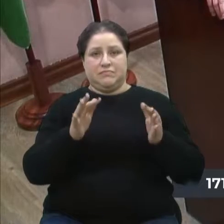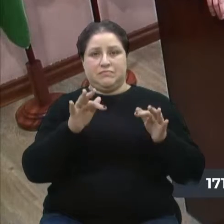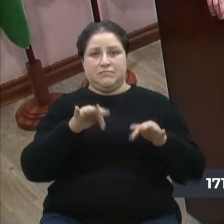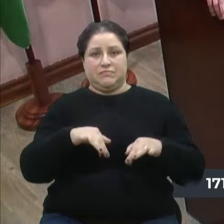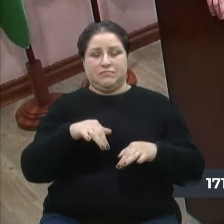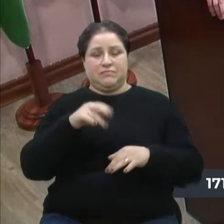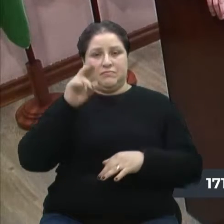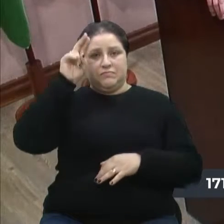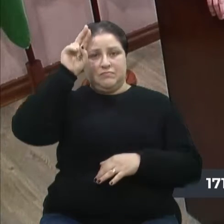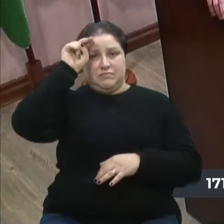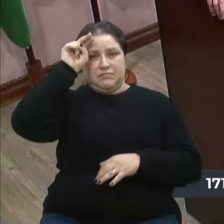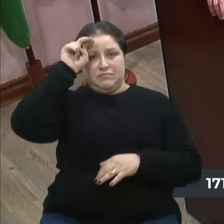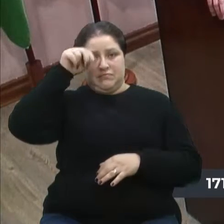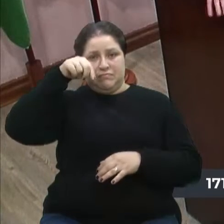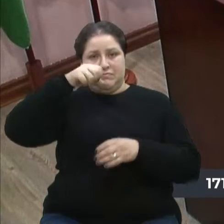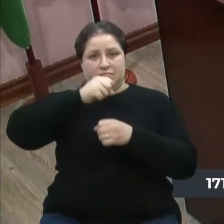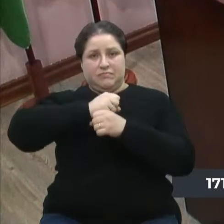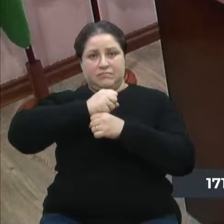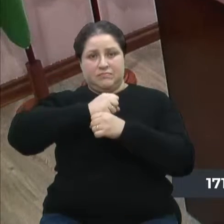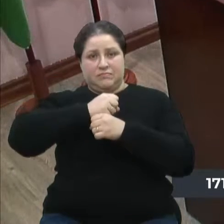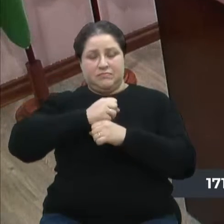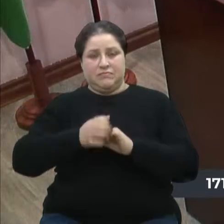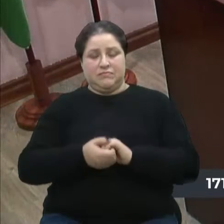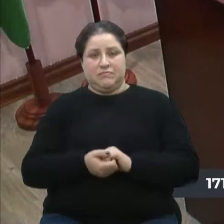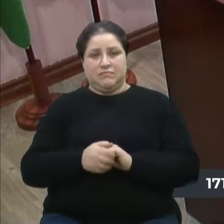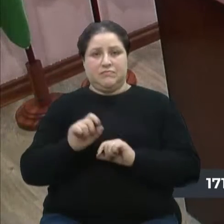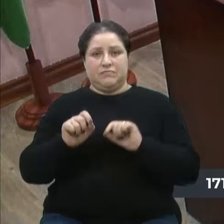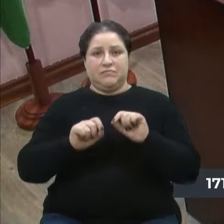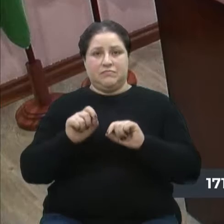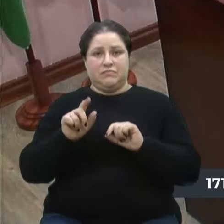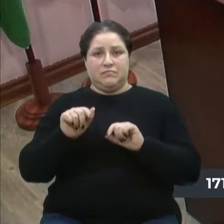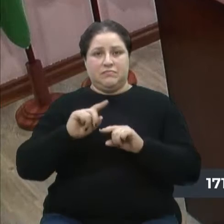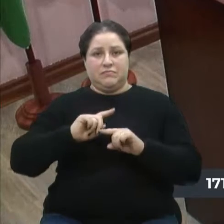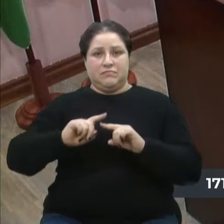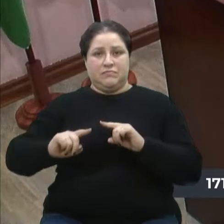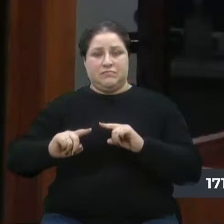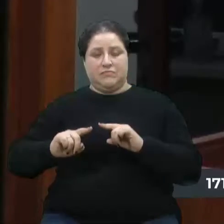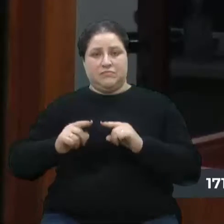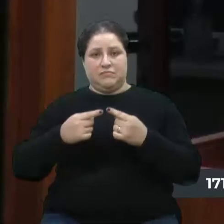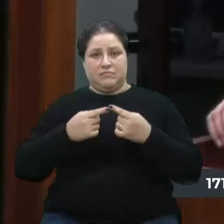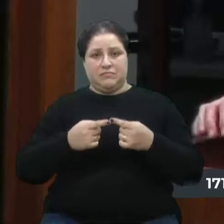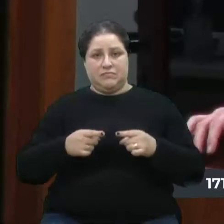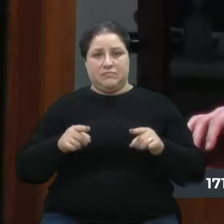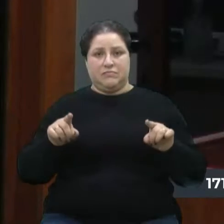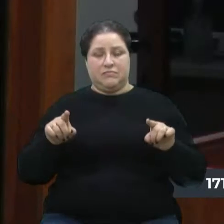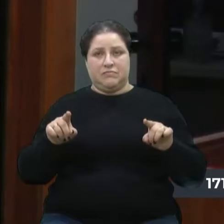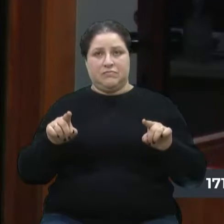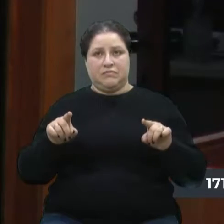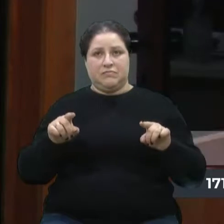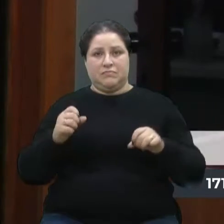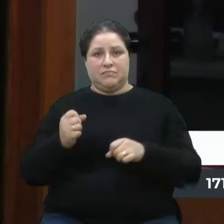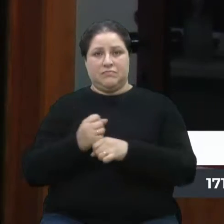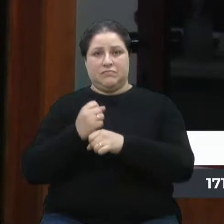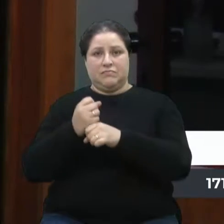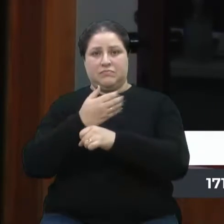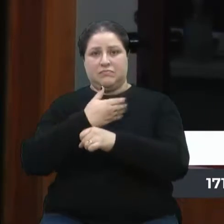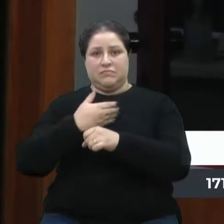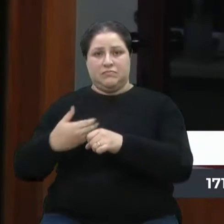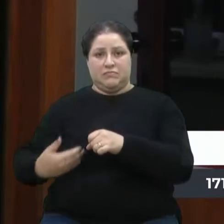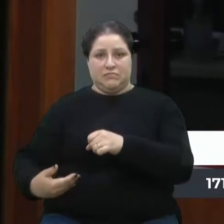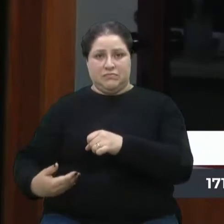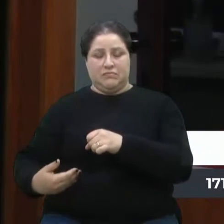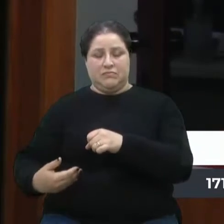de abril deste ano, em que ele proíbe a inauguração de cerimonial de obras públicas municipais